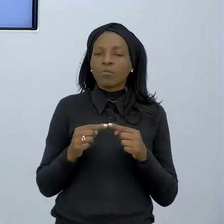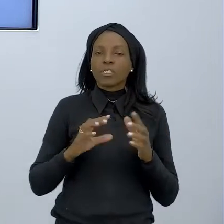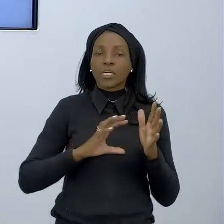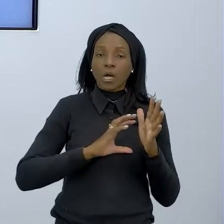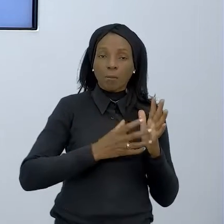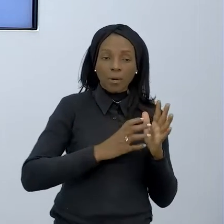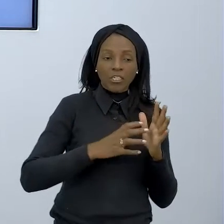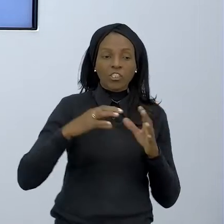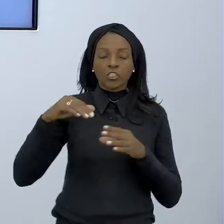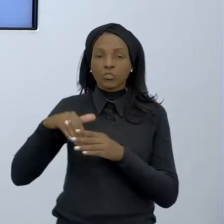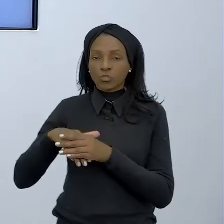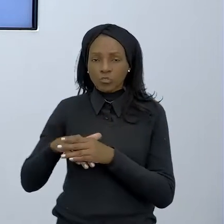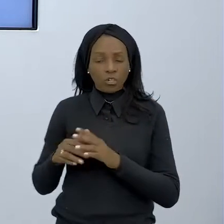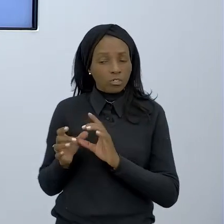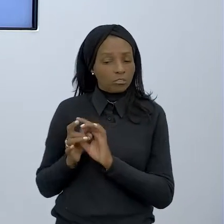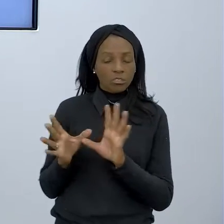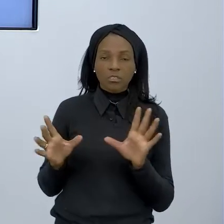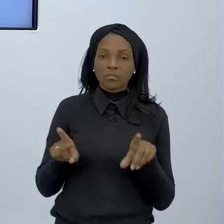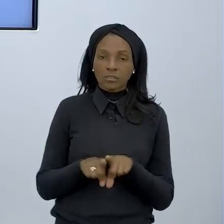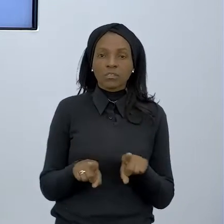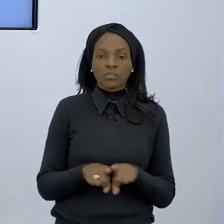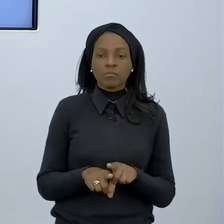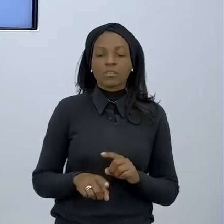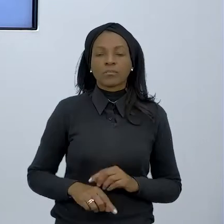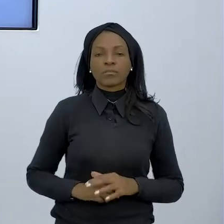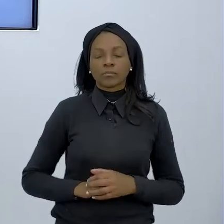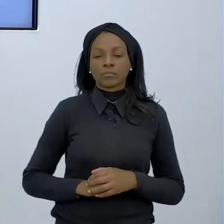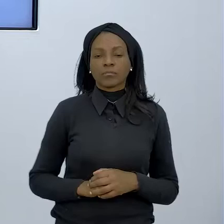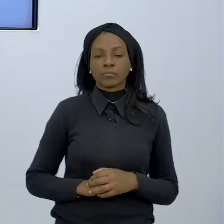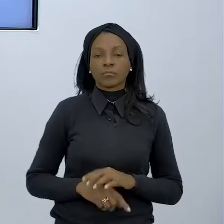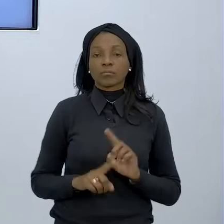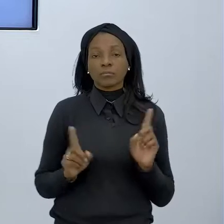partidárias eleitorais, mas tanto quanto